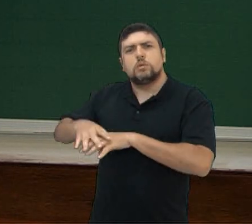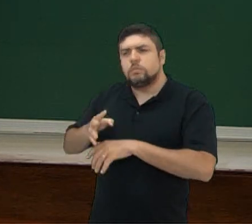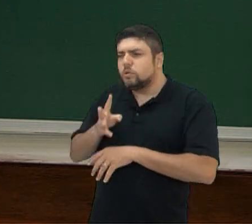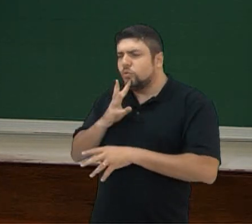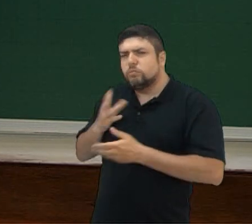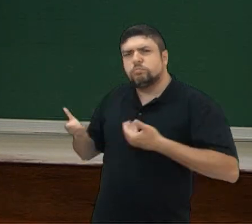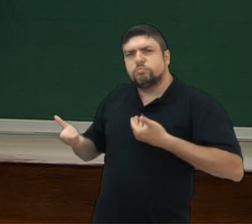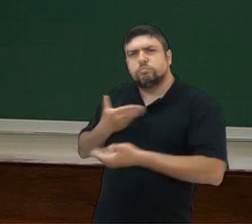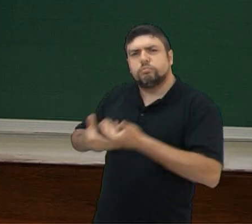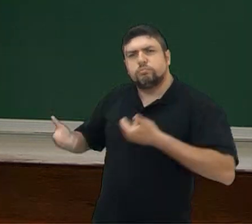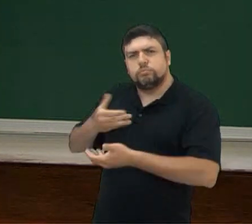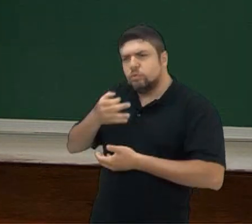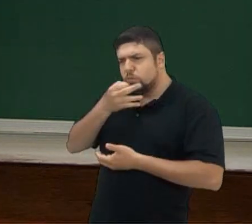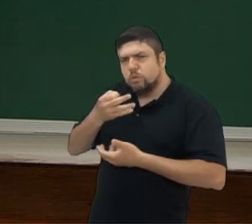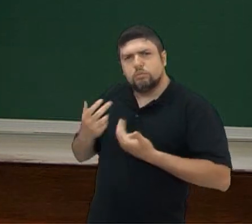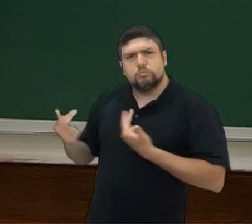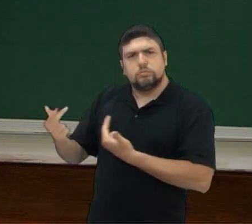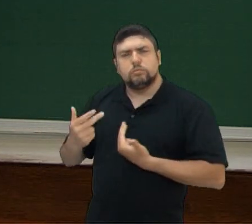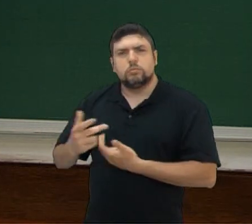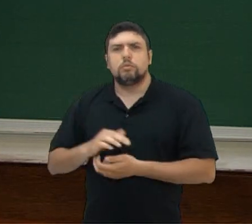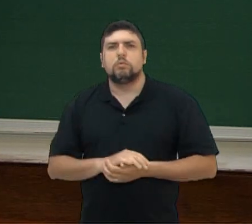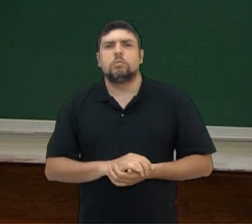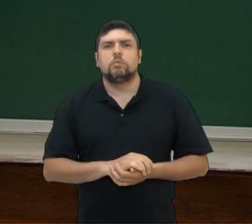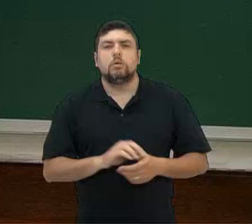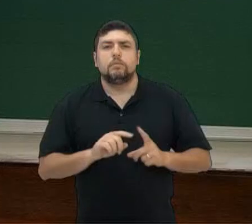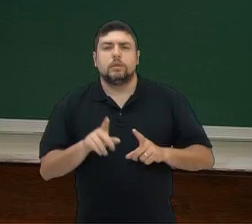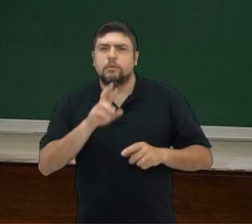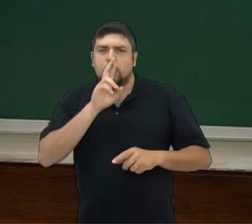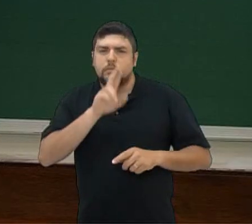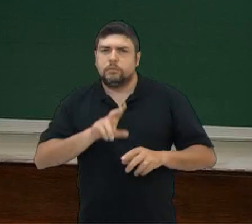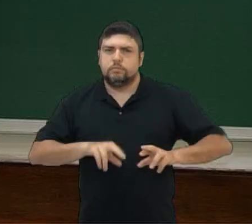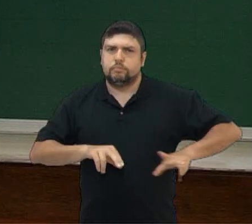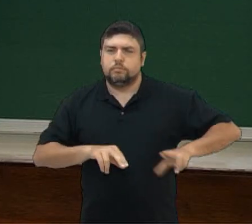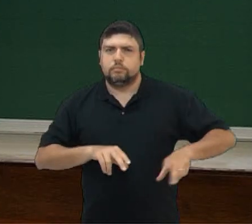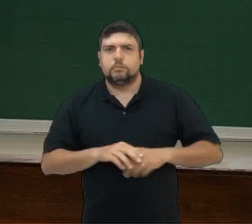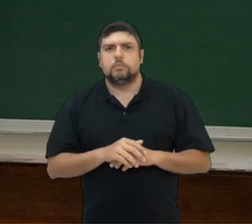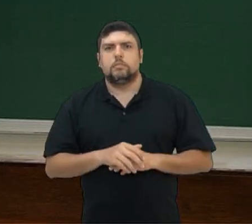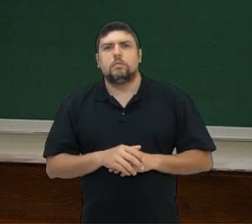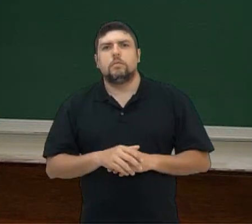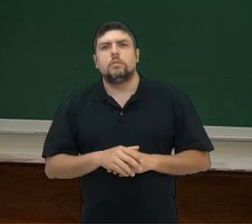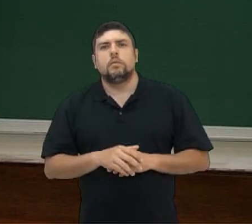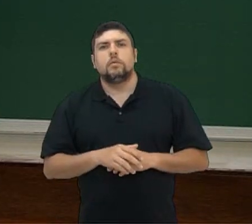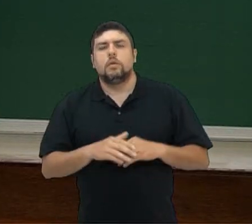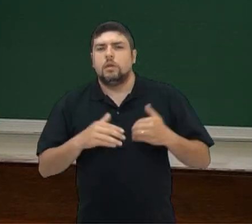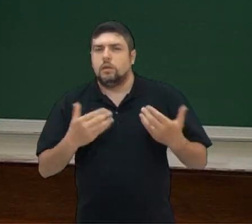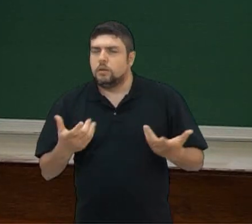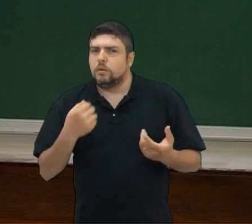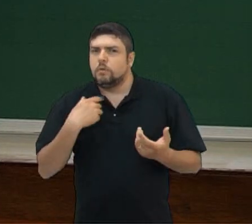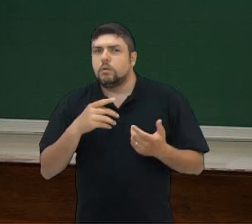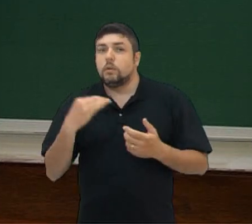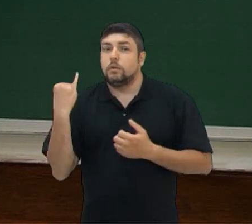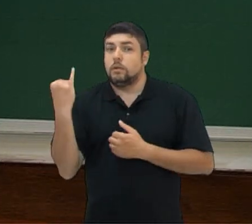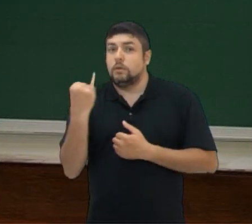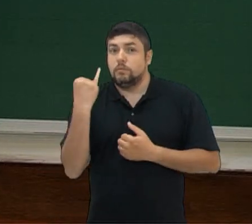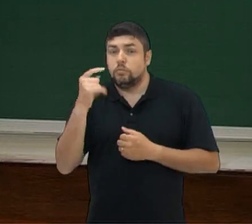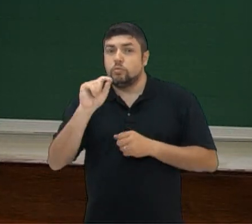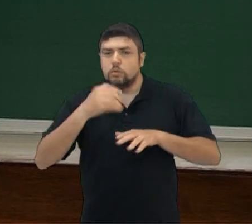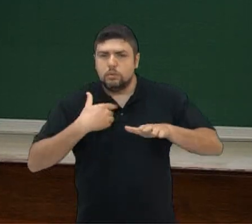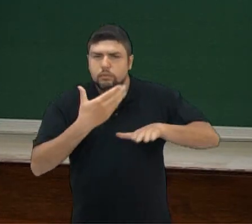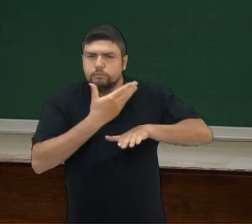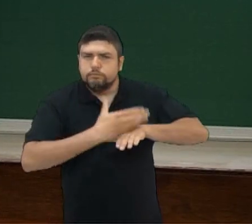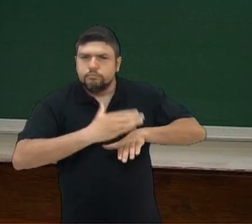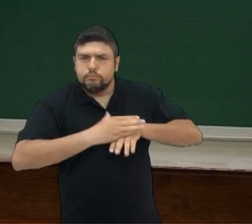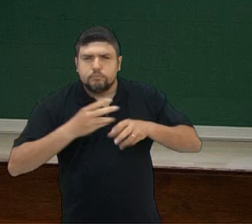matemática, né? Mas não é essa a resposta certa, porque a questão é sobre racionalismo moderno, que tem a ver com isso, a importância da experiência e da